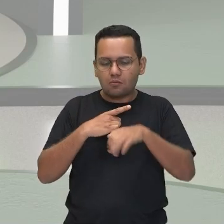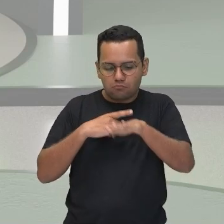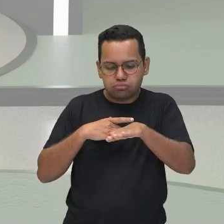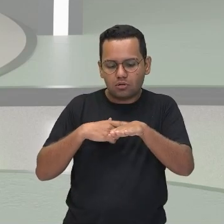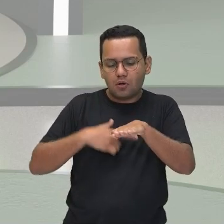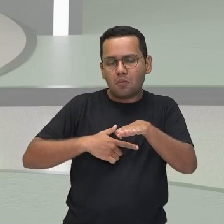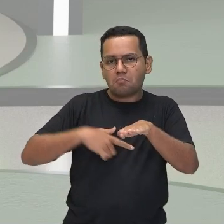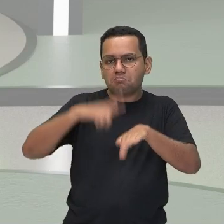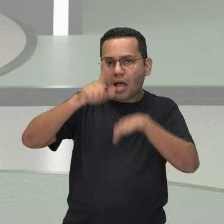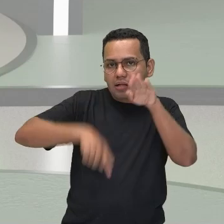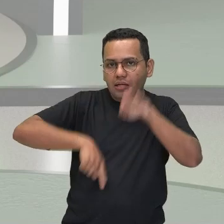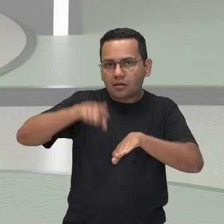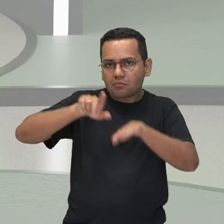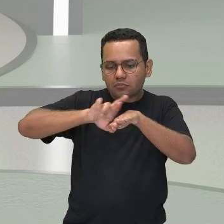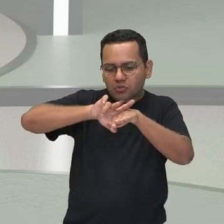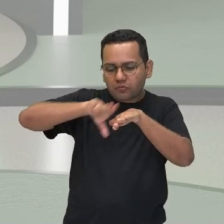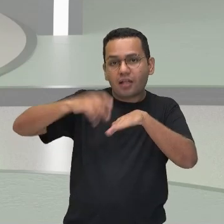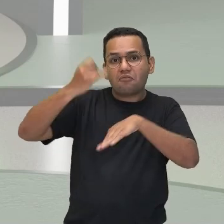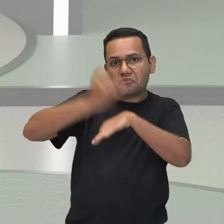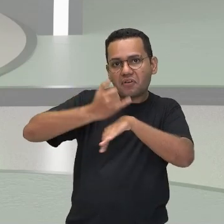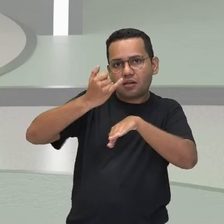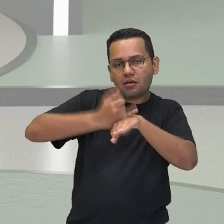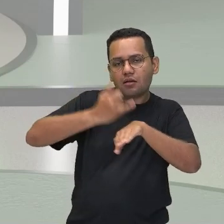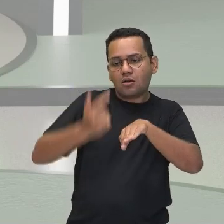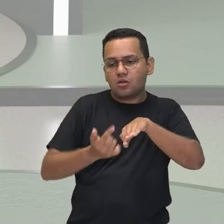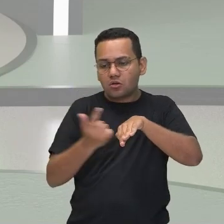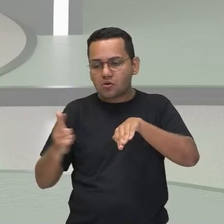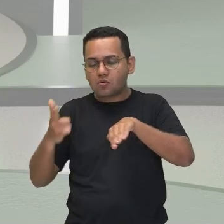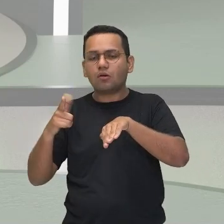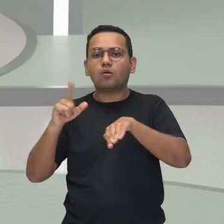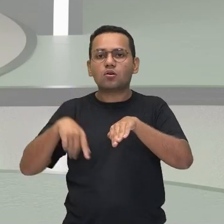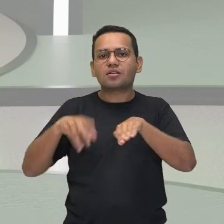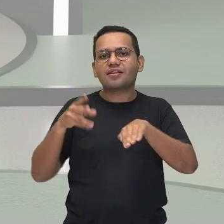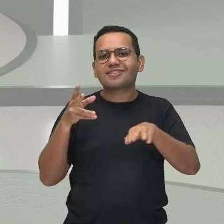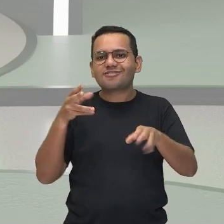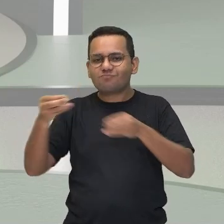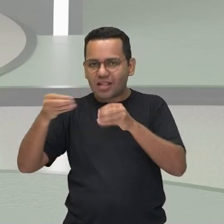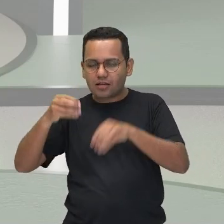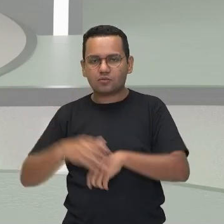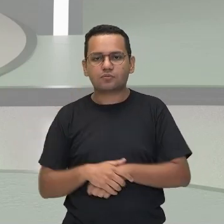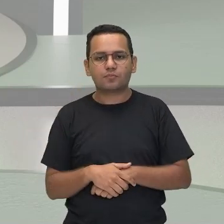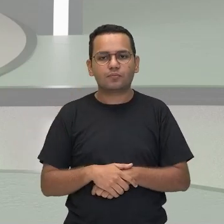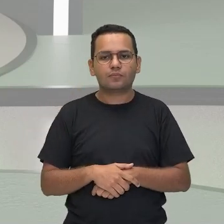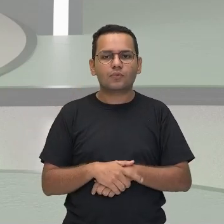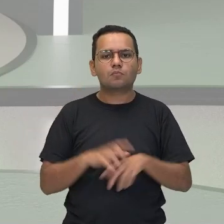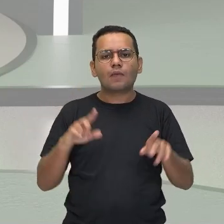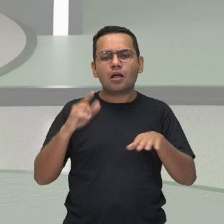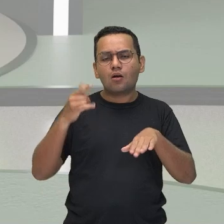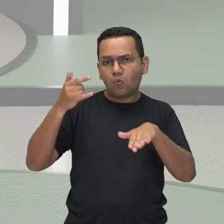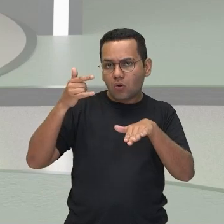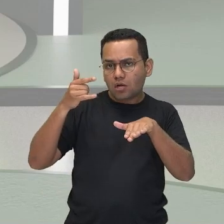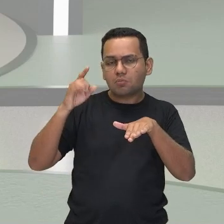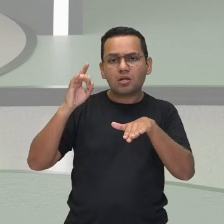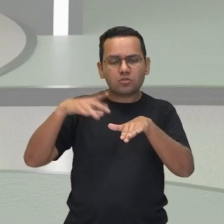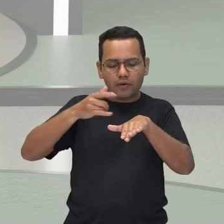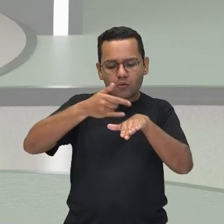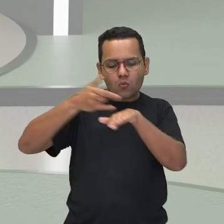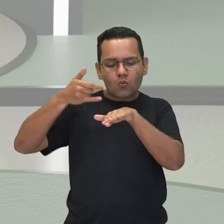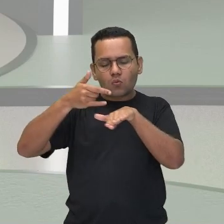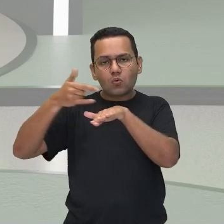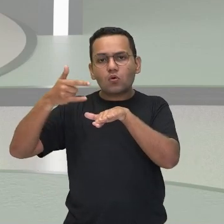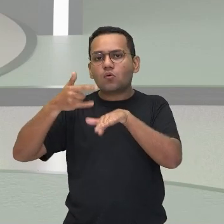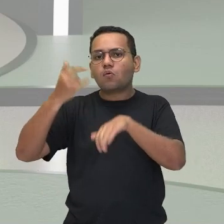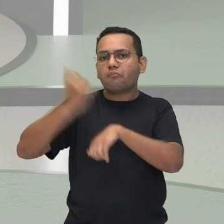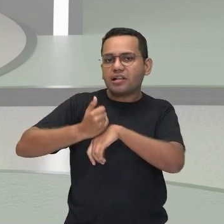tem plástico, né, borracha. E aí o metal, o ímã, ele vai atrair só a parte metálica que vai interessar para um tipo de